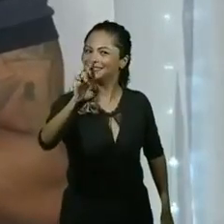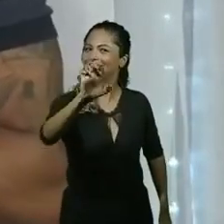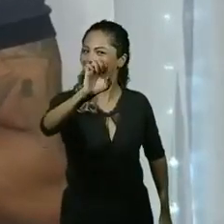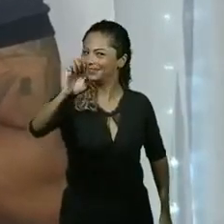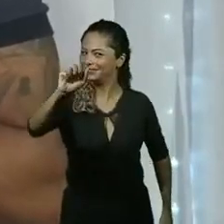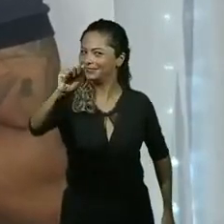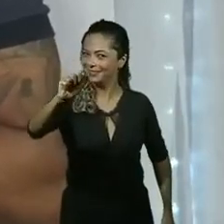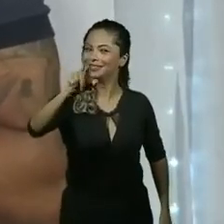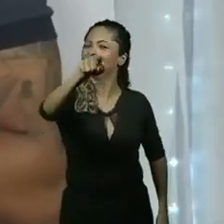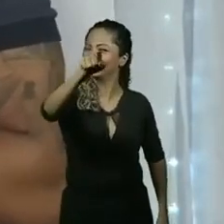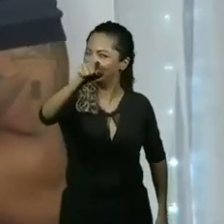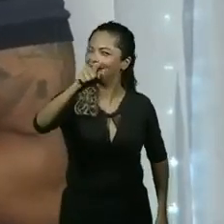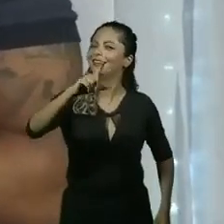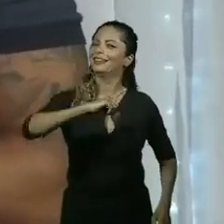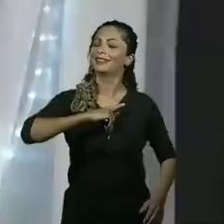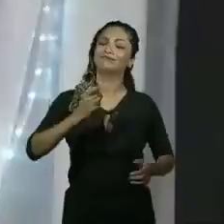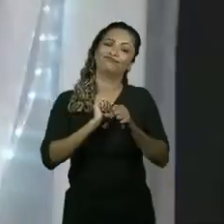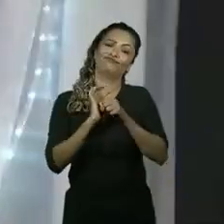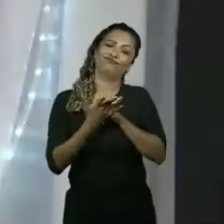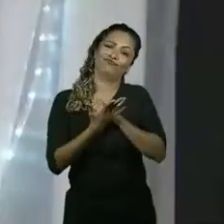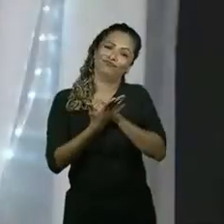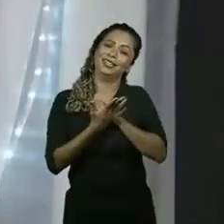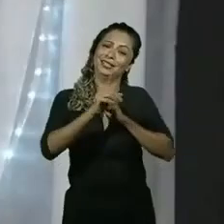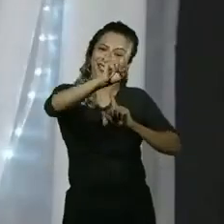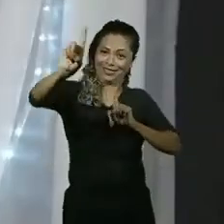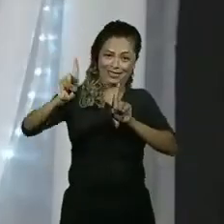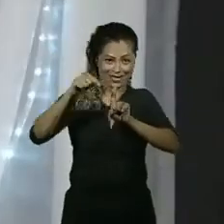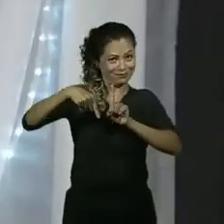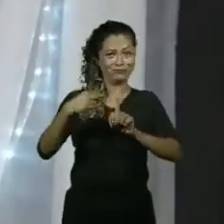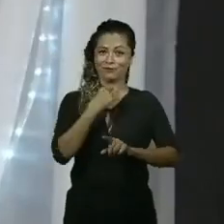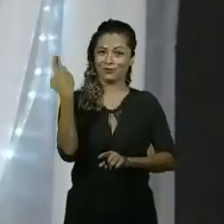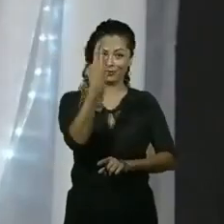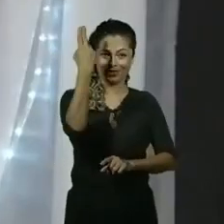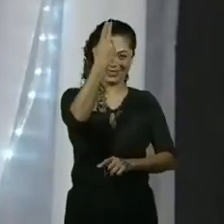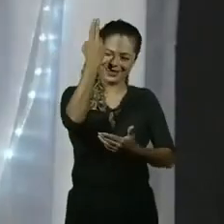estar aqui e ele ia estar bem mais calmo, né? Muito Não, Paula? bem. Vamos de música, Fomas.